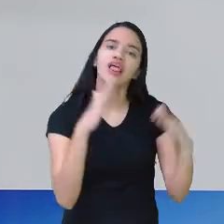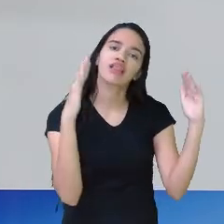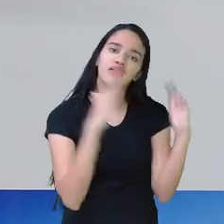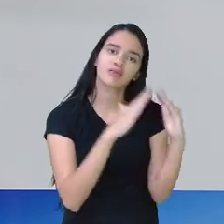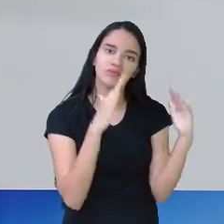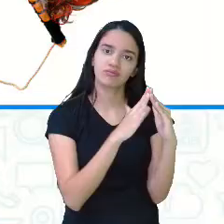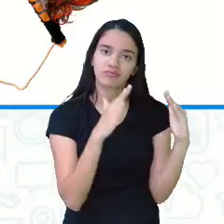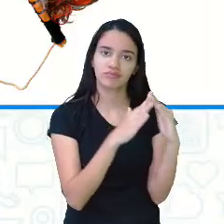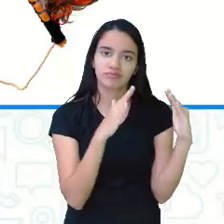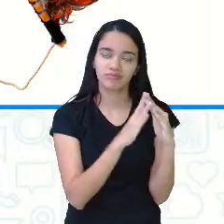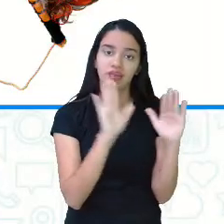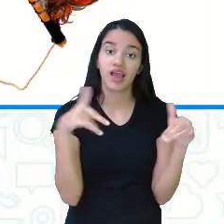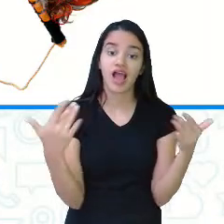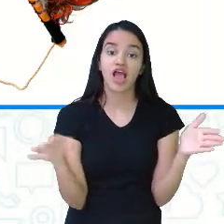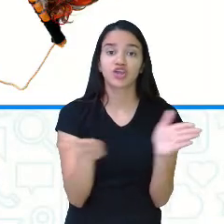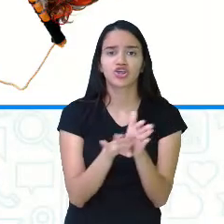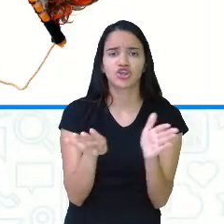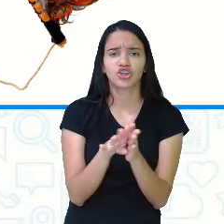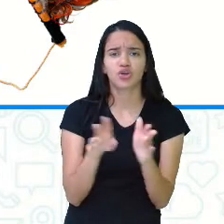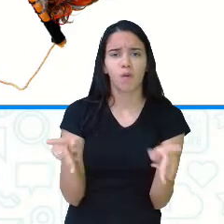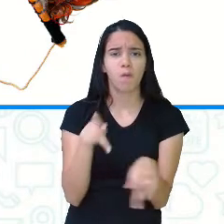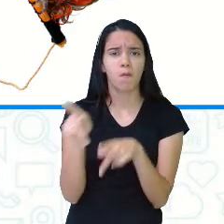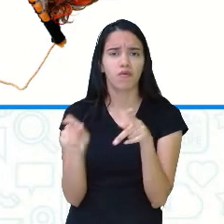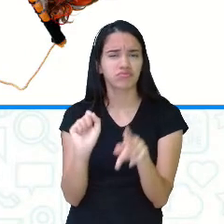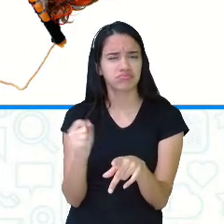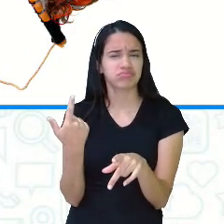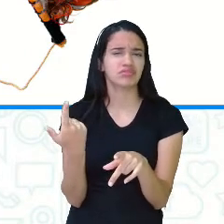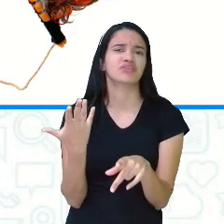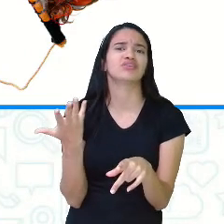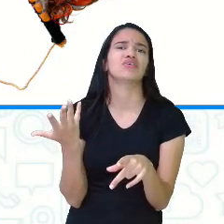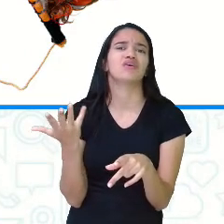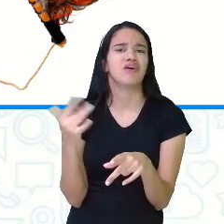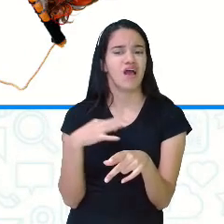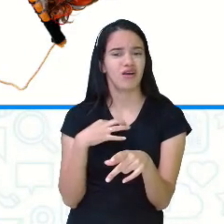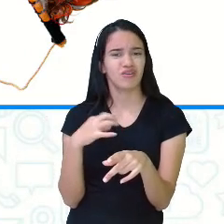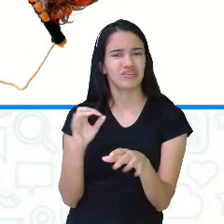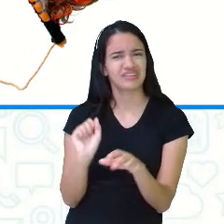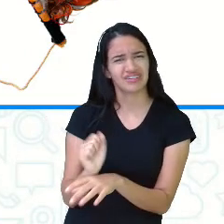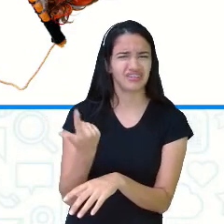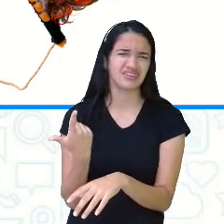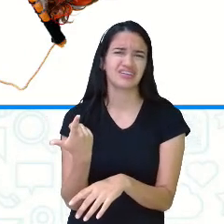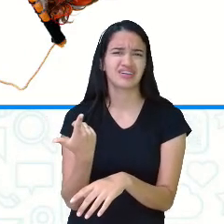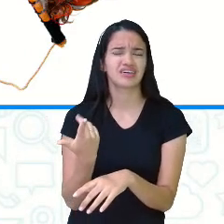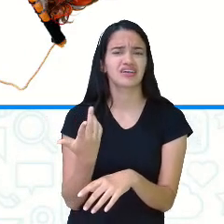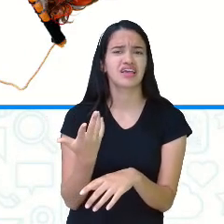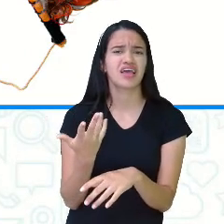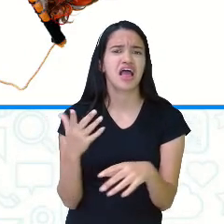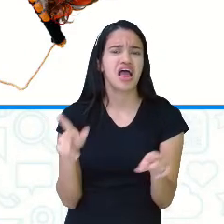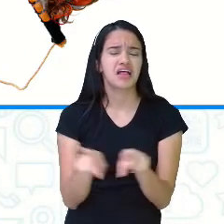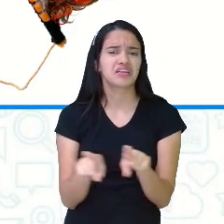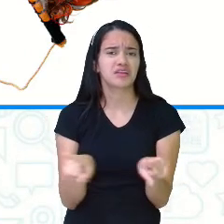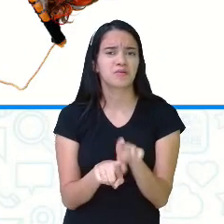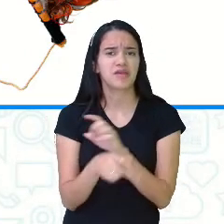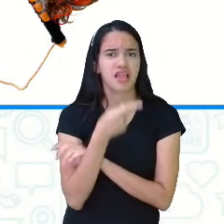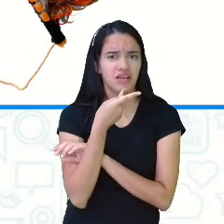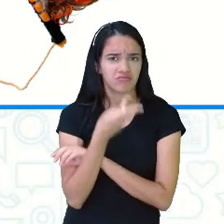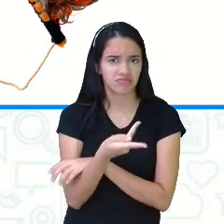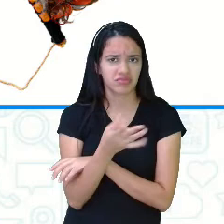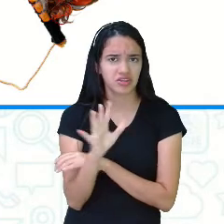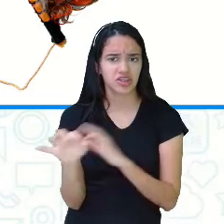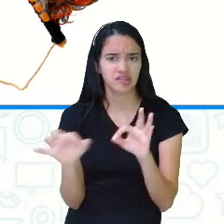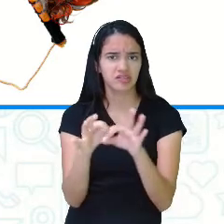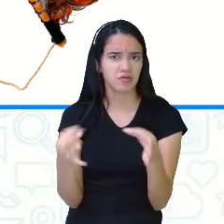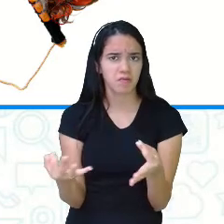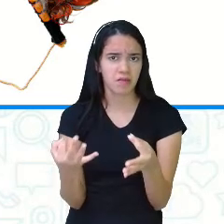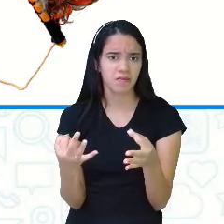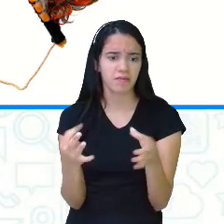casa, aí chega um povo estranho, com a forma de vestir estranha que a sua, uma fala de estranha que a sua, e simplesmente